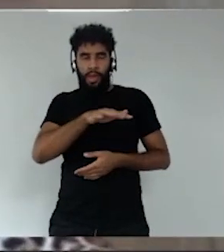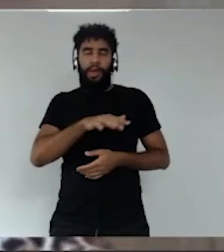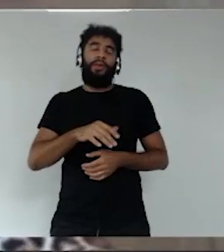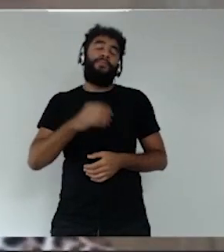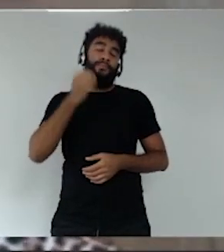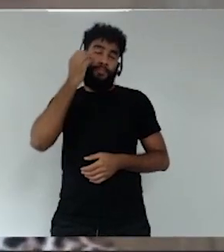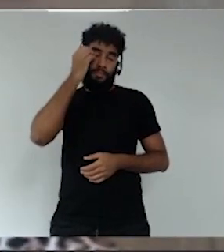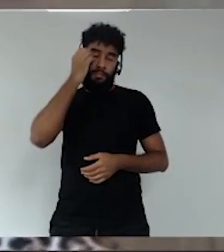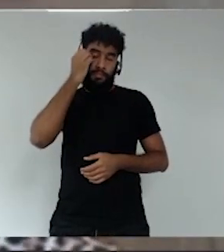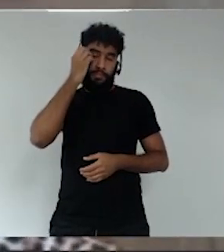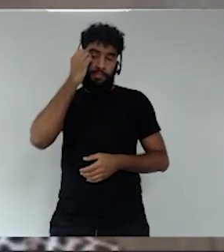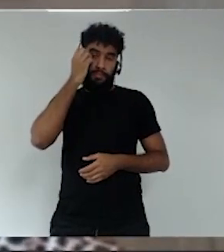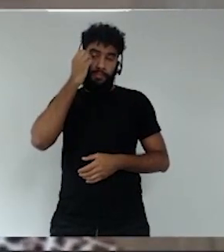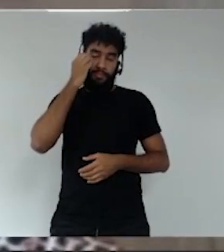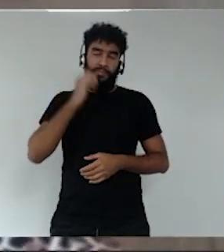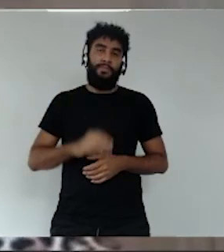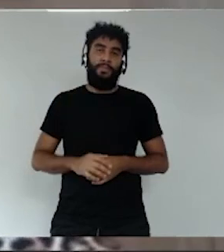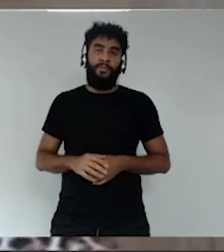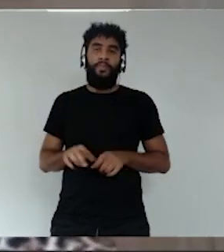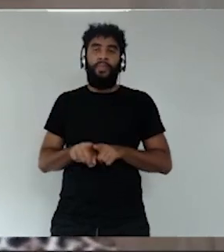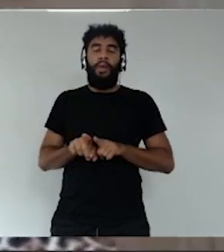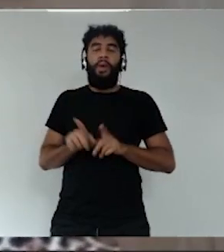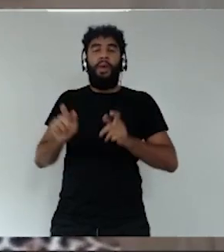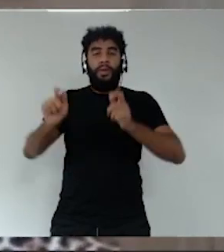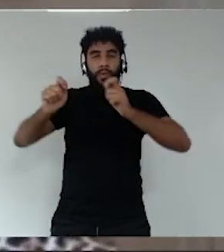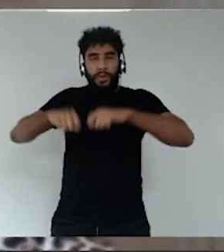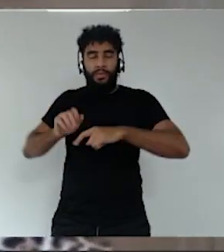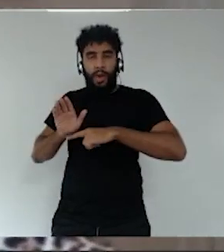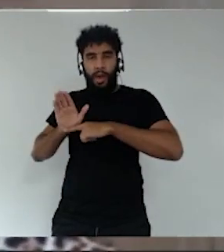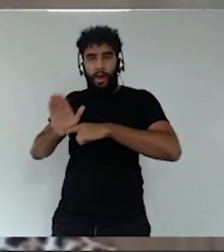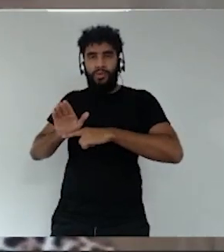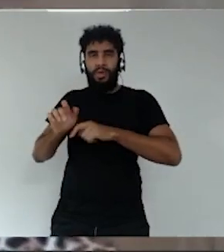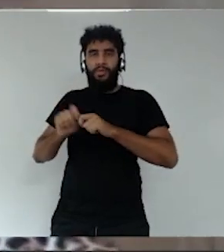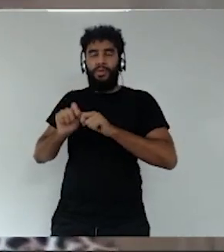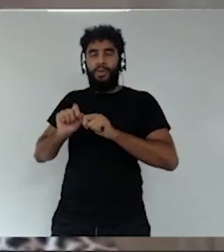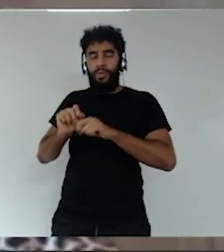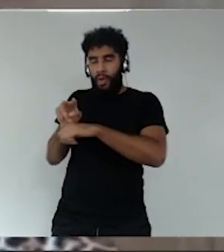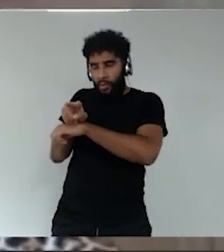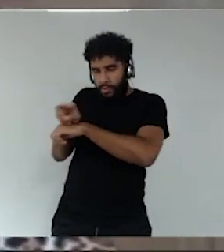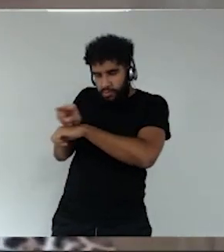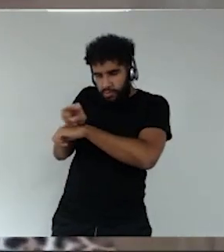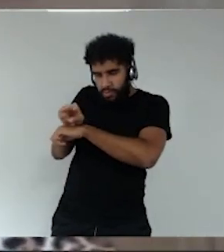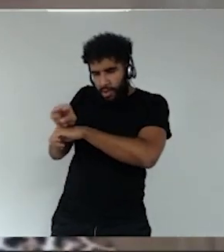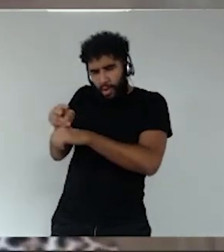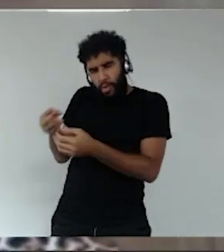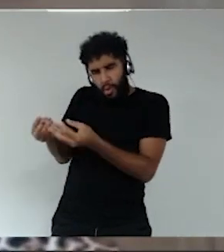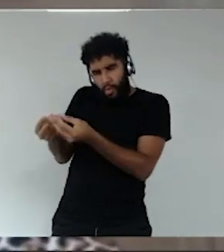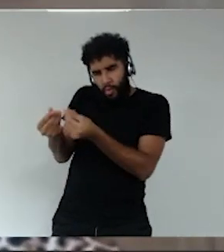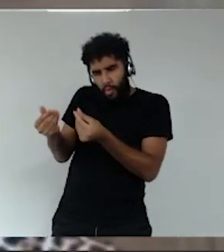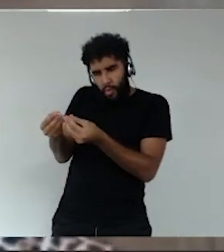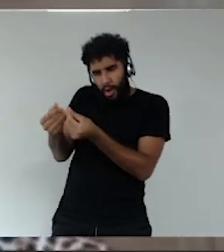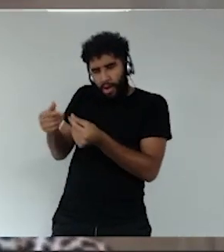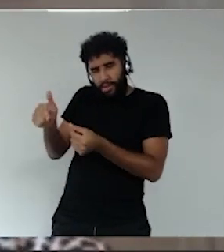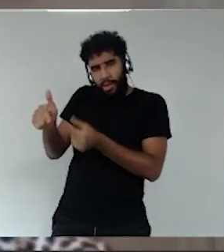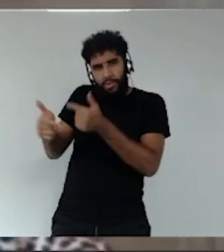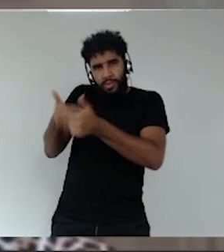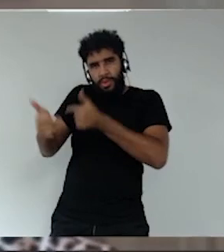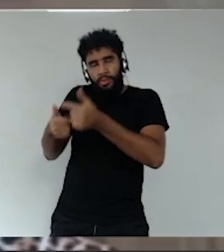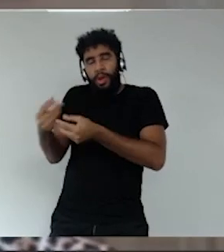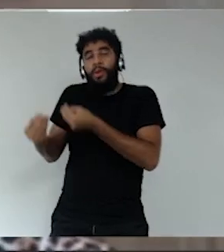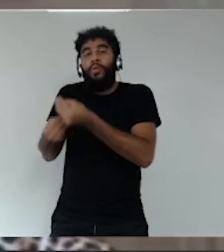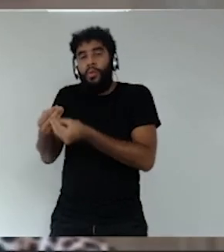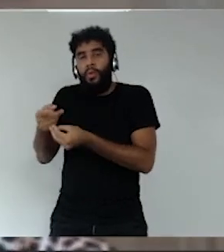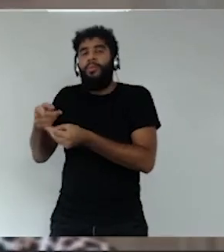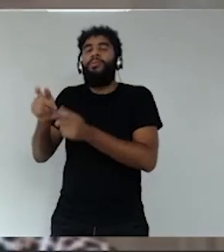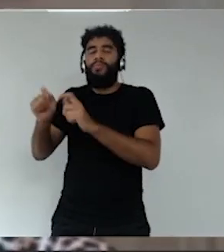processo, e para que ele também possa ajudar o próprio judiciário na fiscalização da qualidade do serviço de conciliadores e